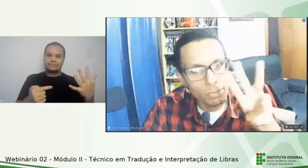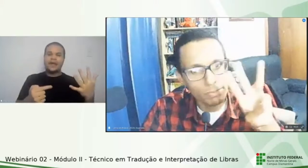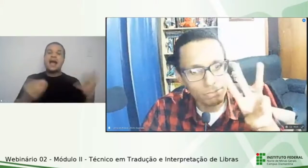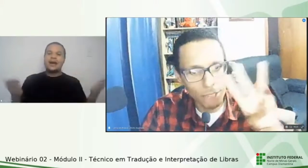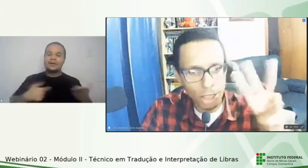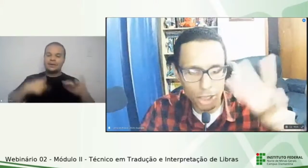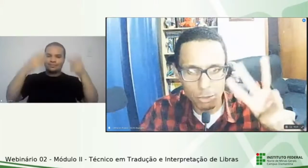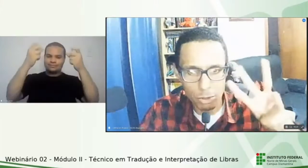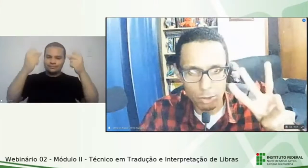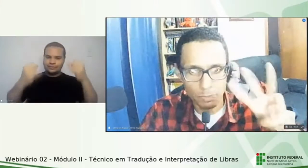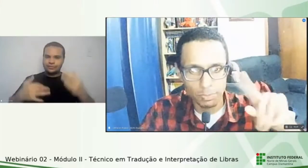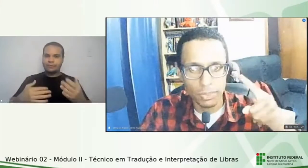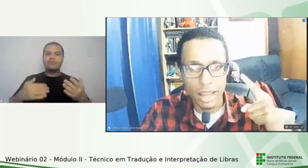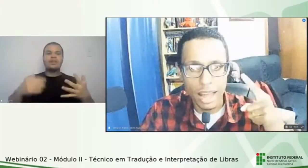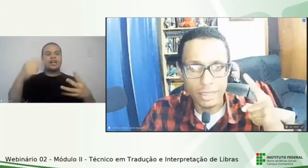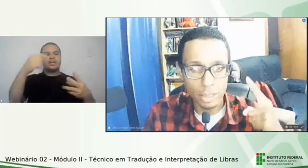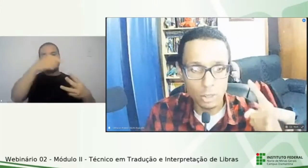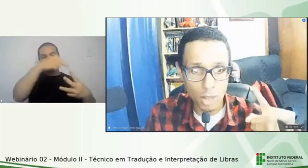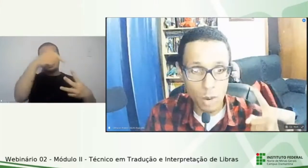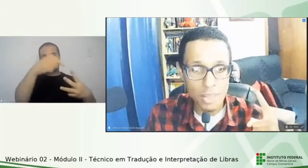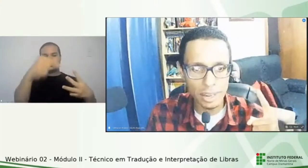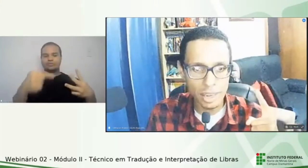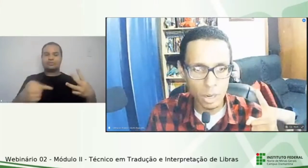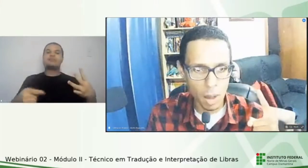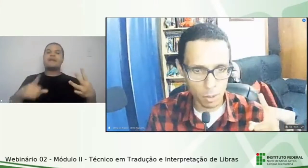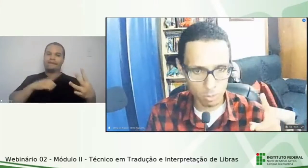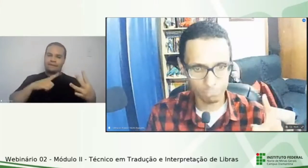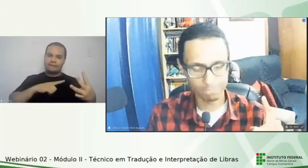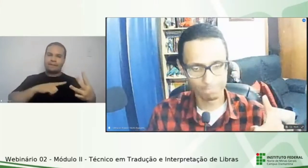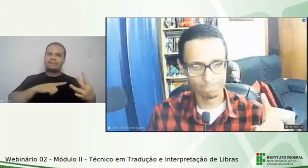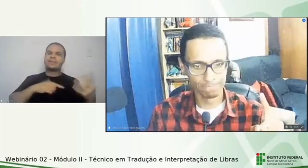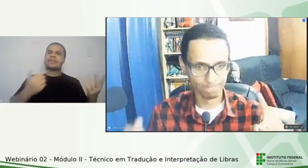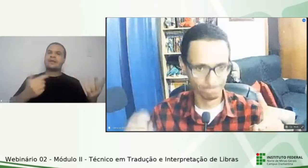temos três tipos. A tradução intralingual.